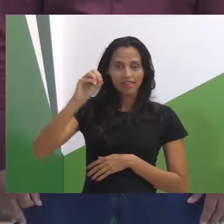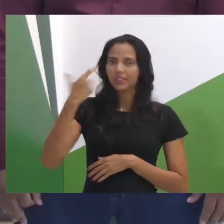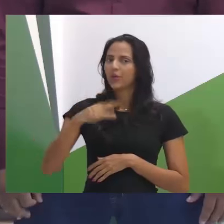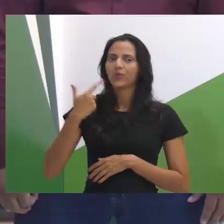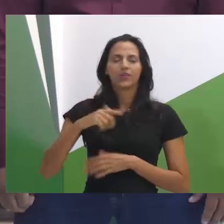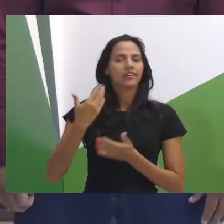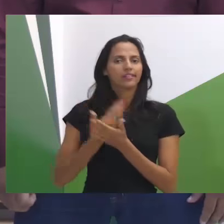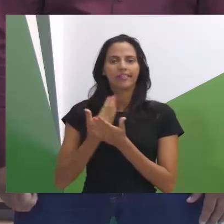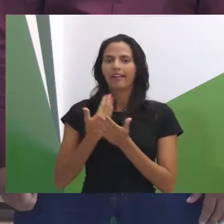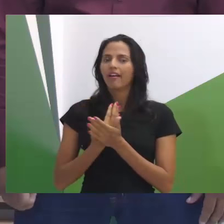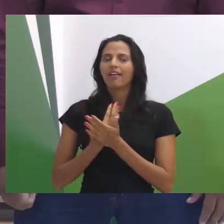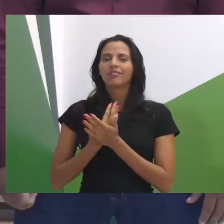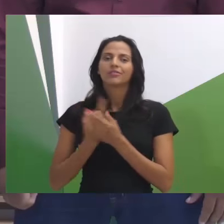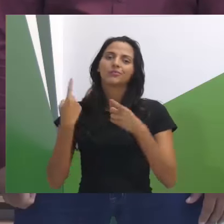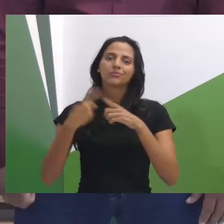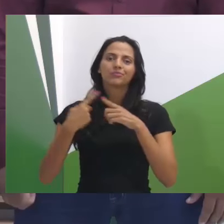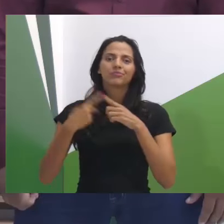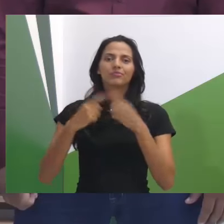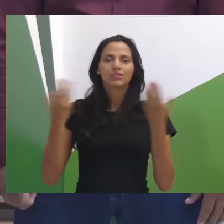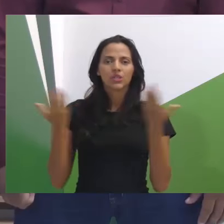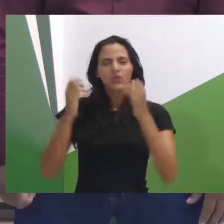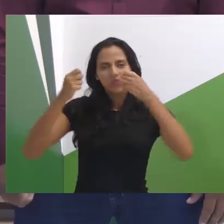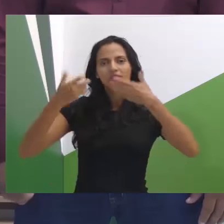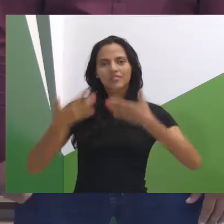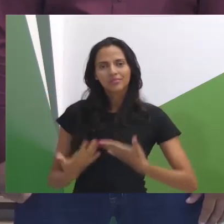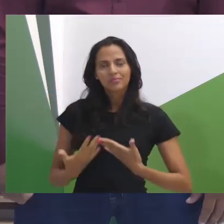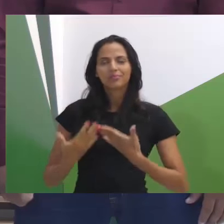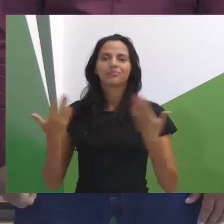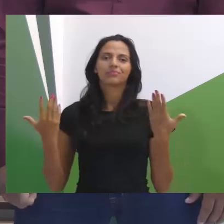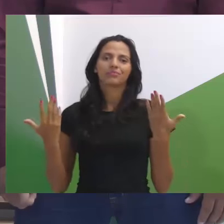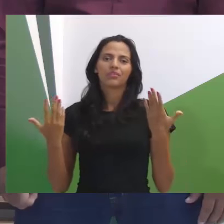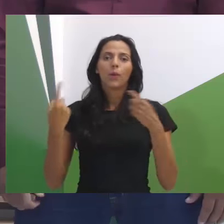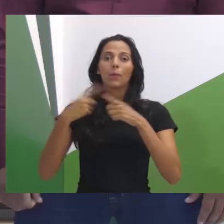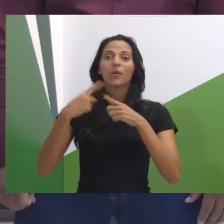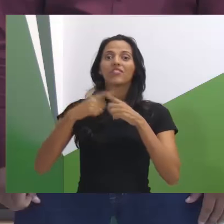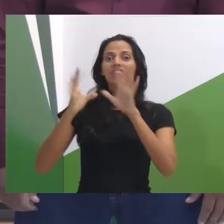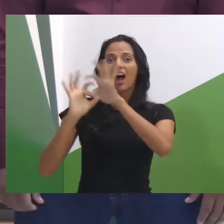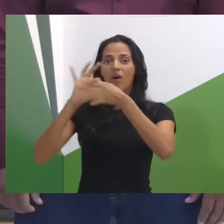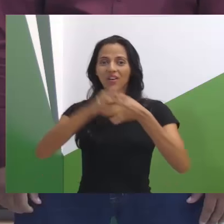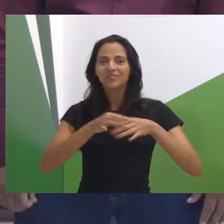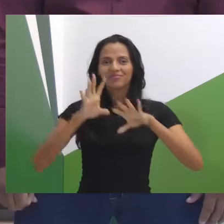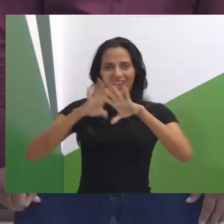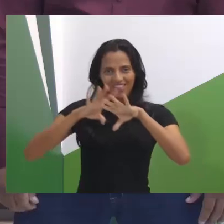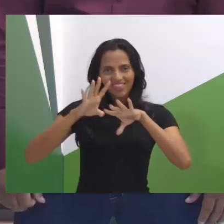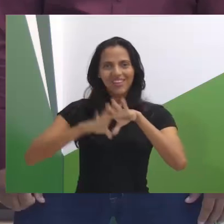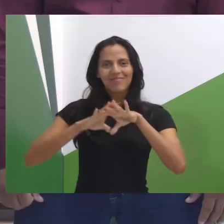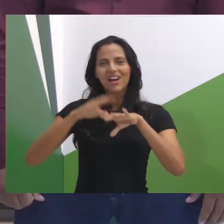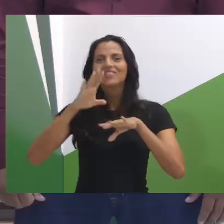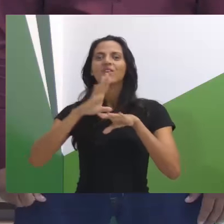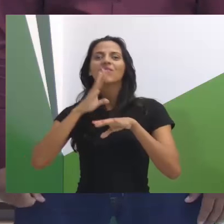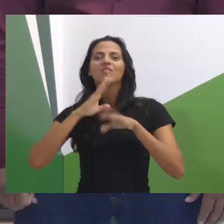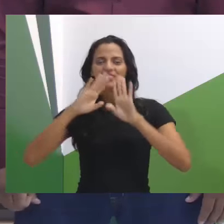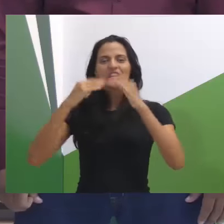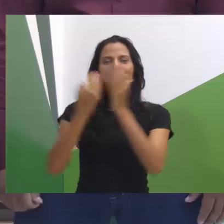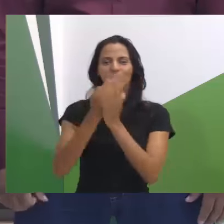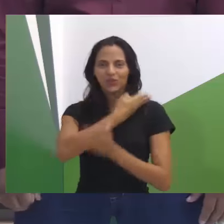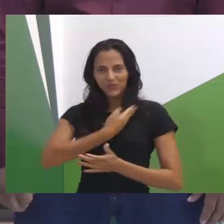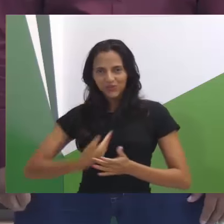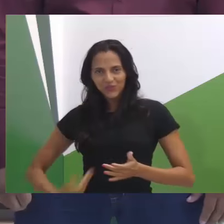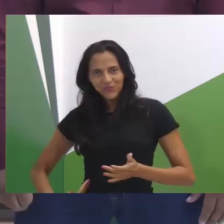teremos transmissão do aulão Em detrimento à Olimpíadas Brasileiras de Matemática da Escola Pública